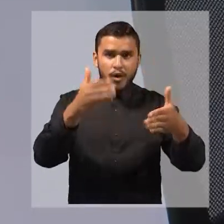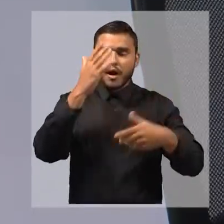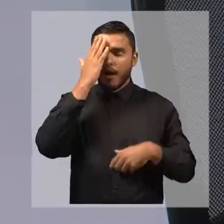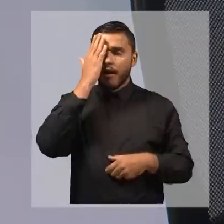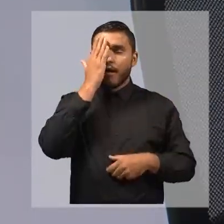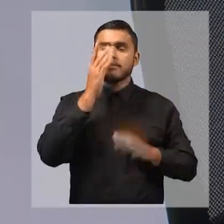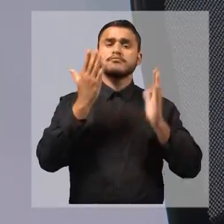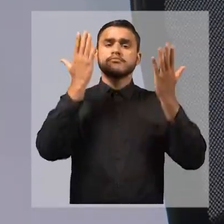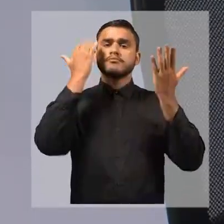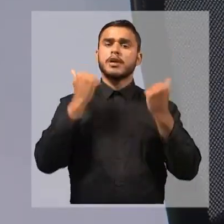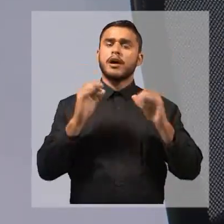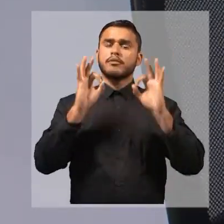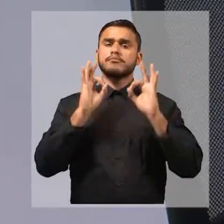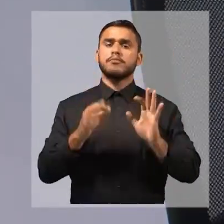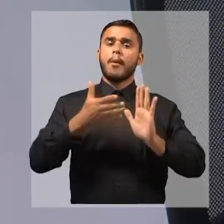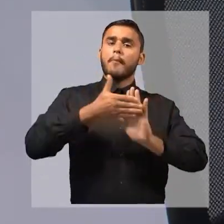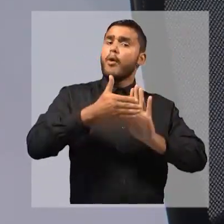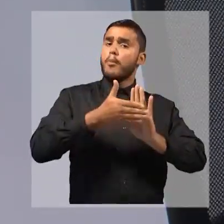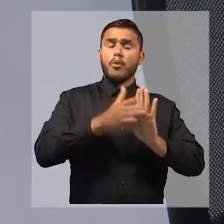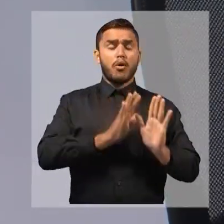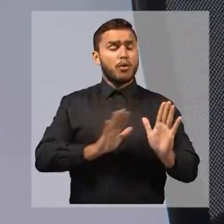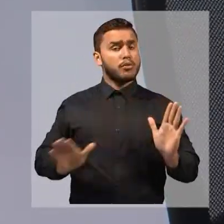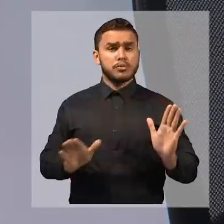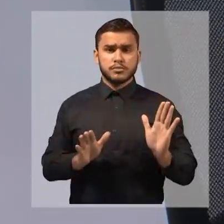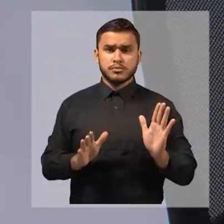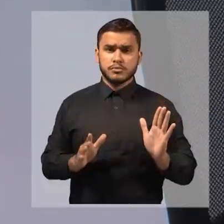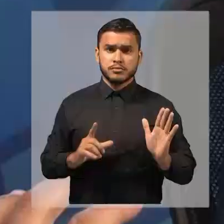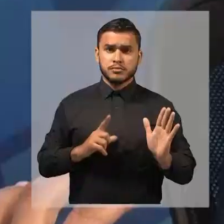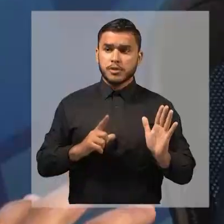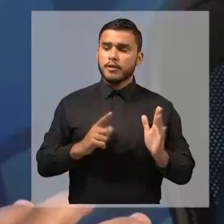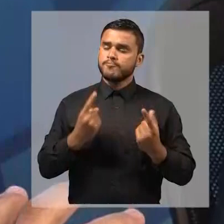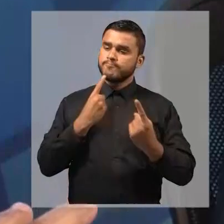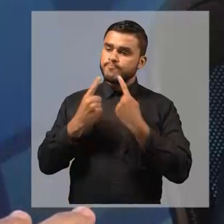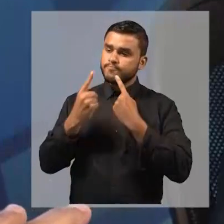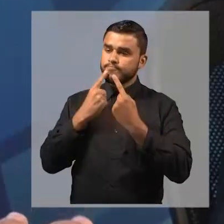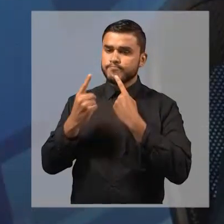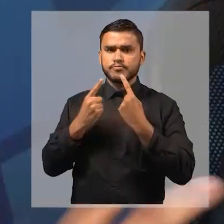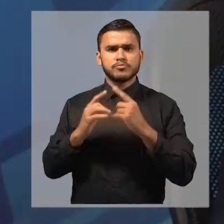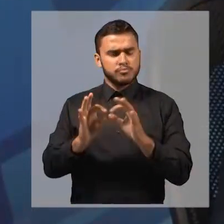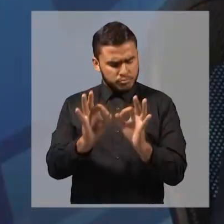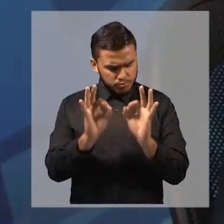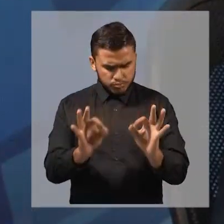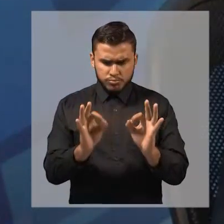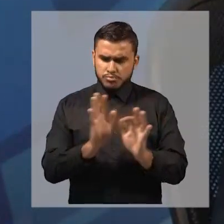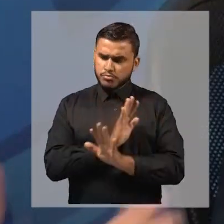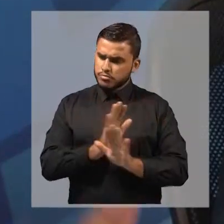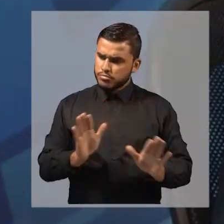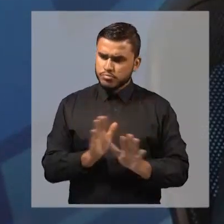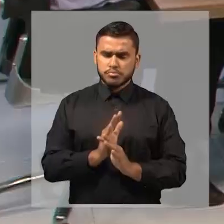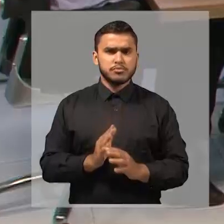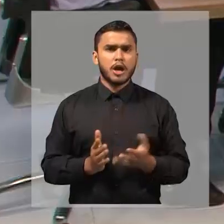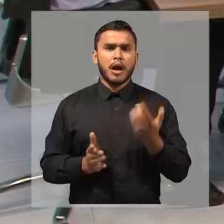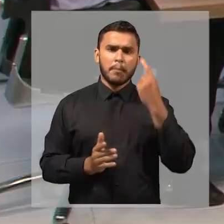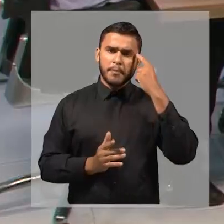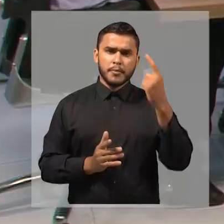lá, isso você negocia com isto. Quer dizer, a negociação ela sendo feita nesses aspectos é republicaníssimo, quer dizer, não